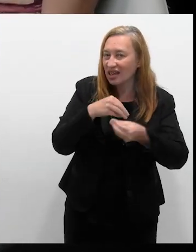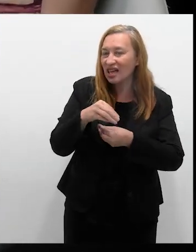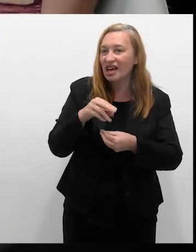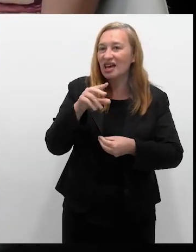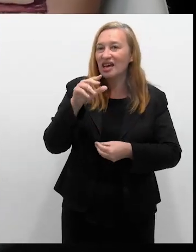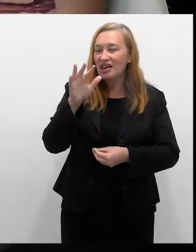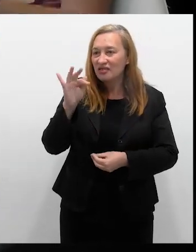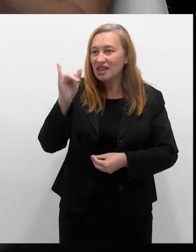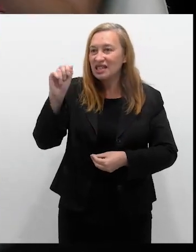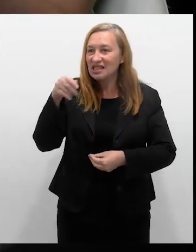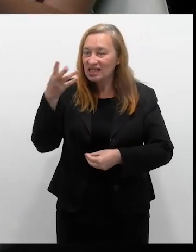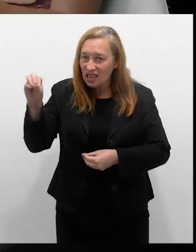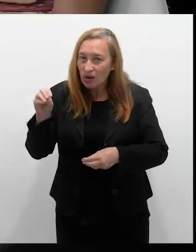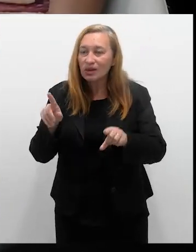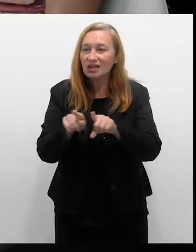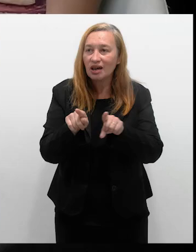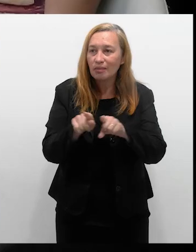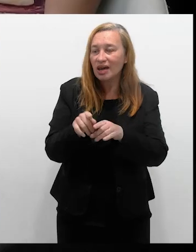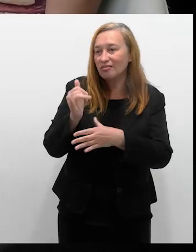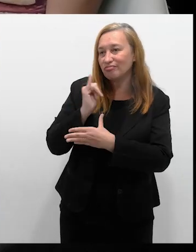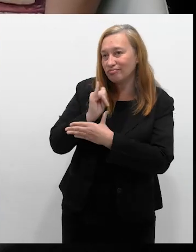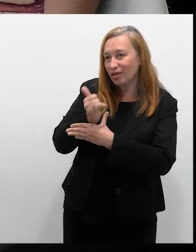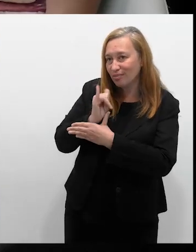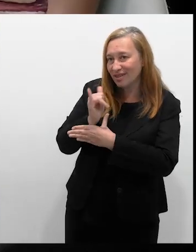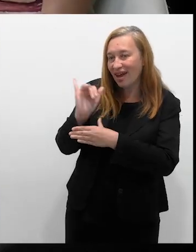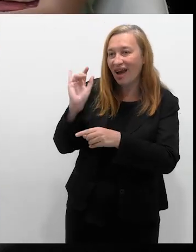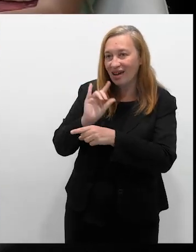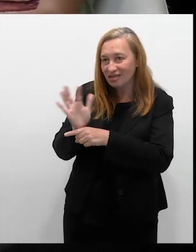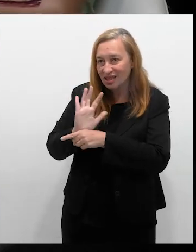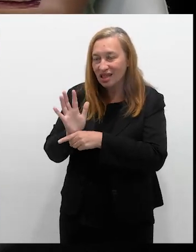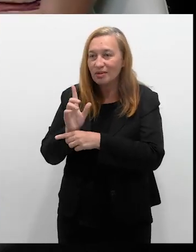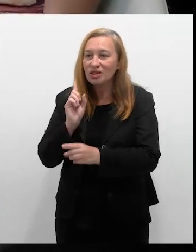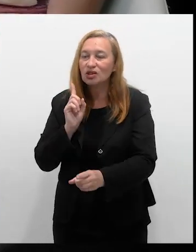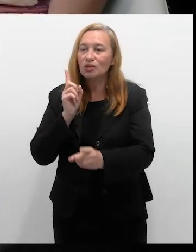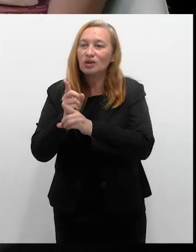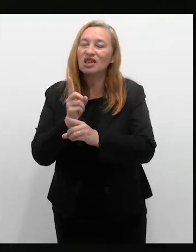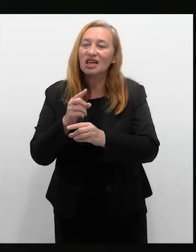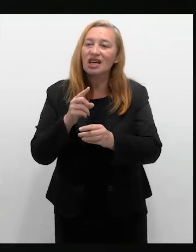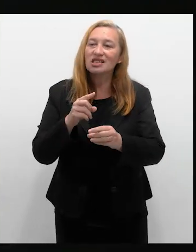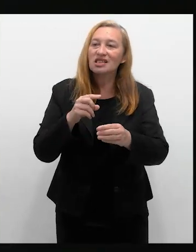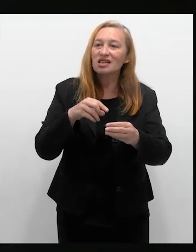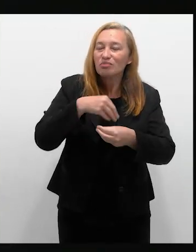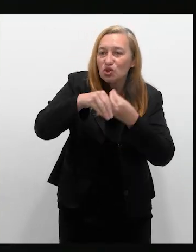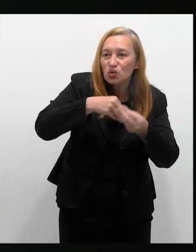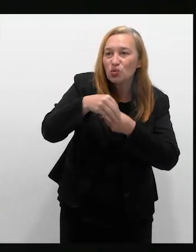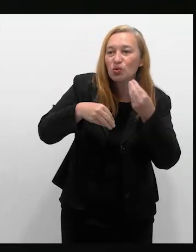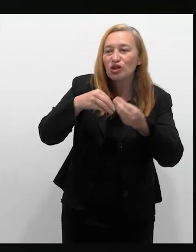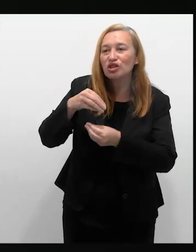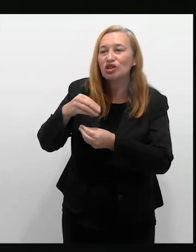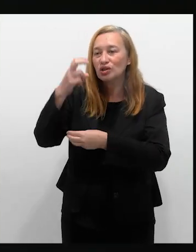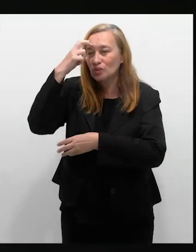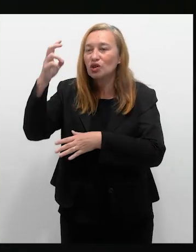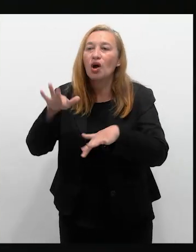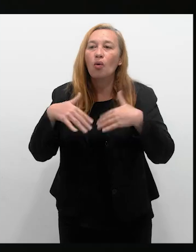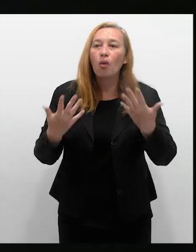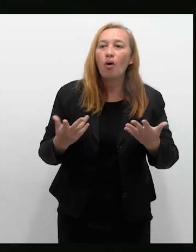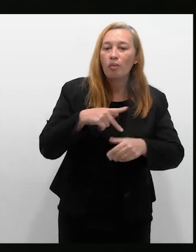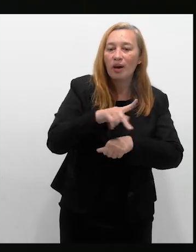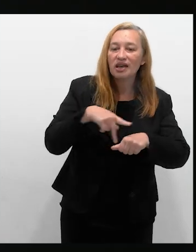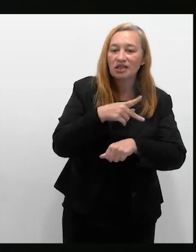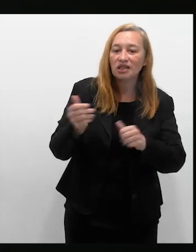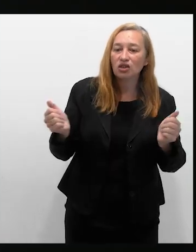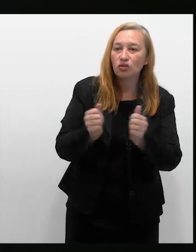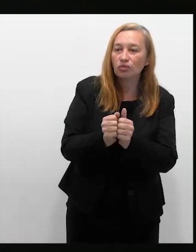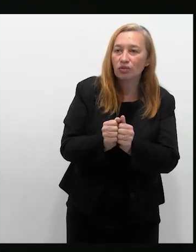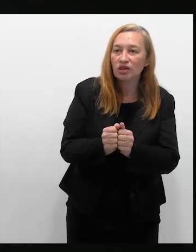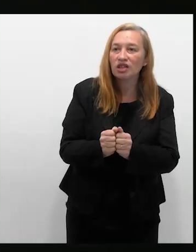né? misturado entre a ficção e o documentário, assim, e com essa pessoa que a gente encontrou ali, né? E essa mistura de culturas e saberes, né? Quais